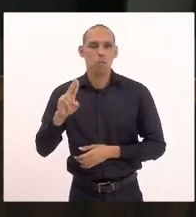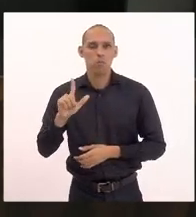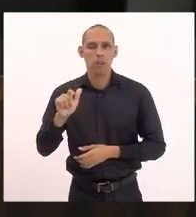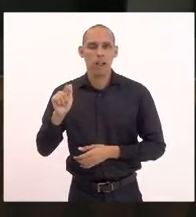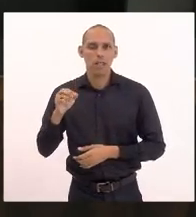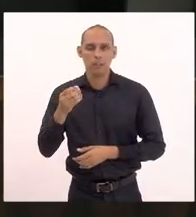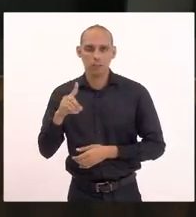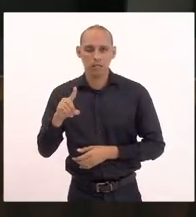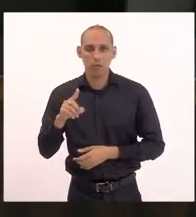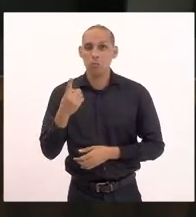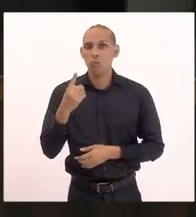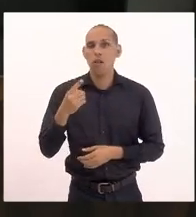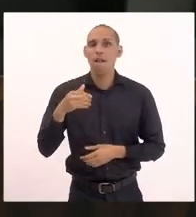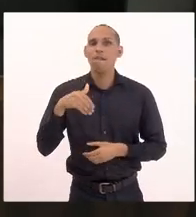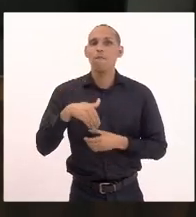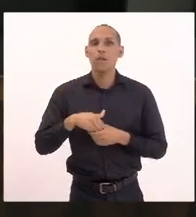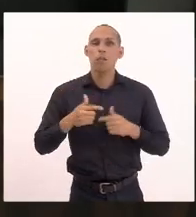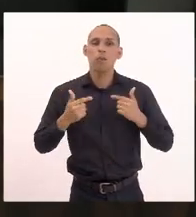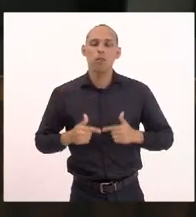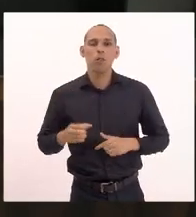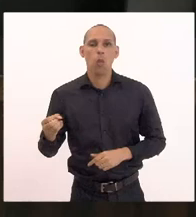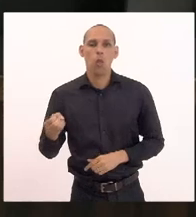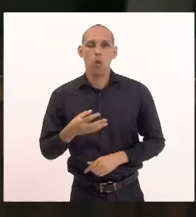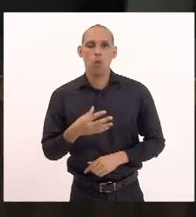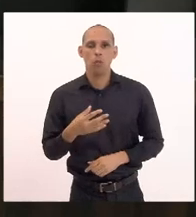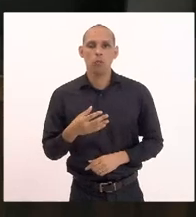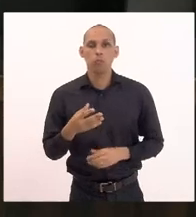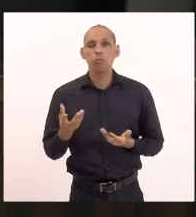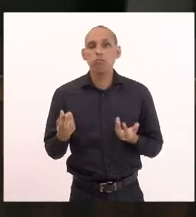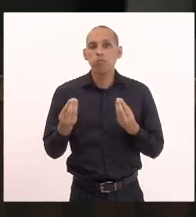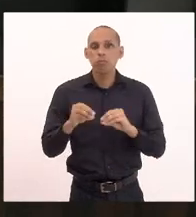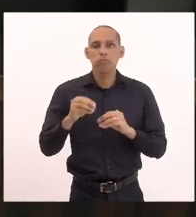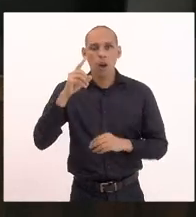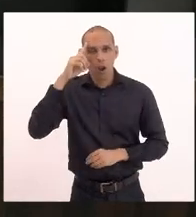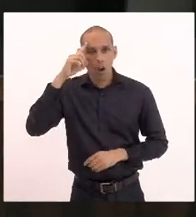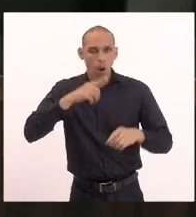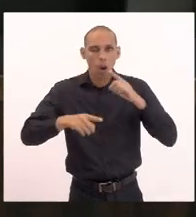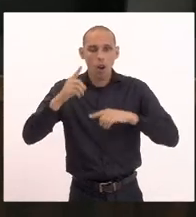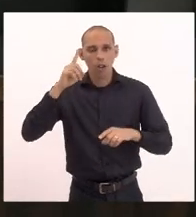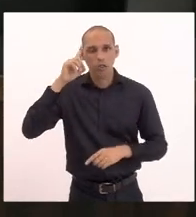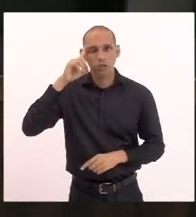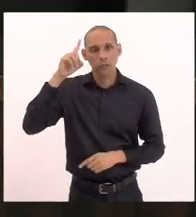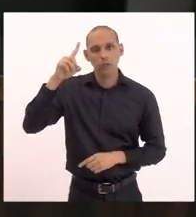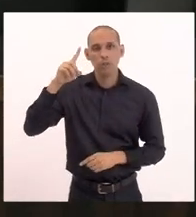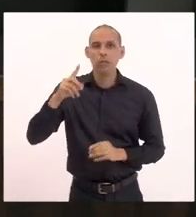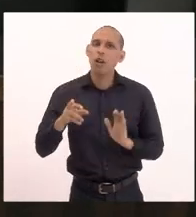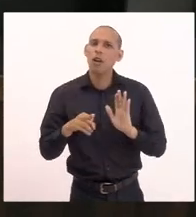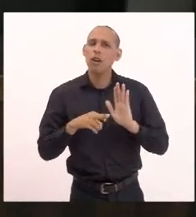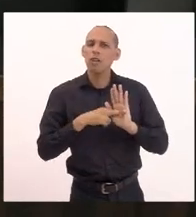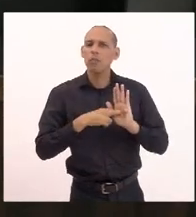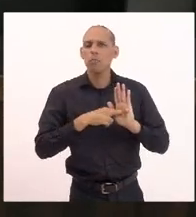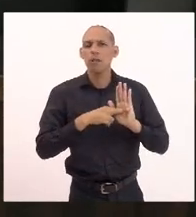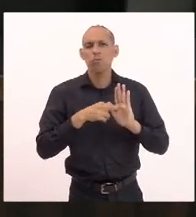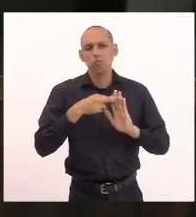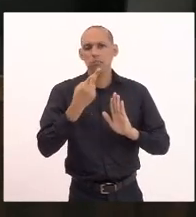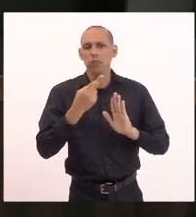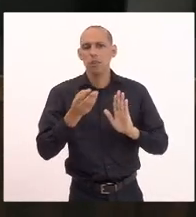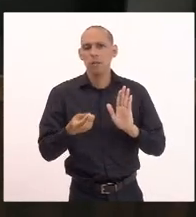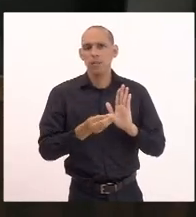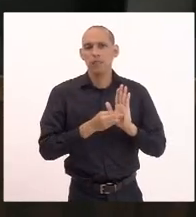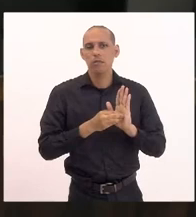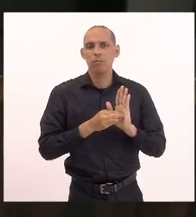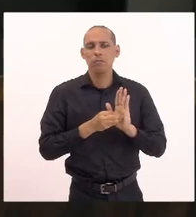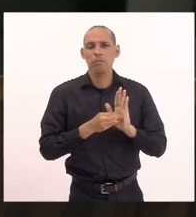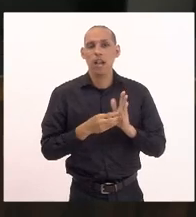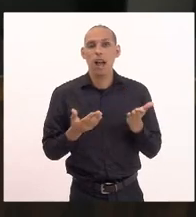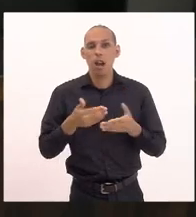com voto pela abstenção do novo. Incluído na ordem do dia, de acordo com o parágrafo 3º do artigo 47 do Regimento Interno, em tramitação ordinária,